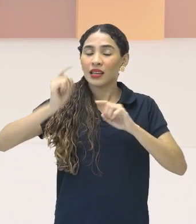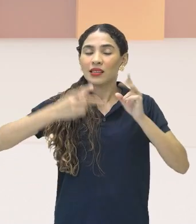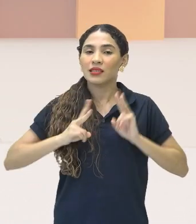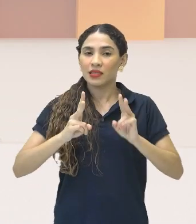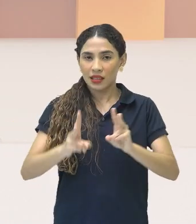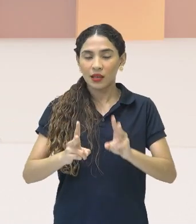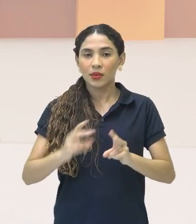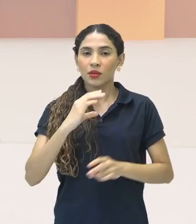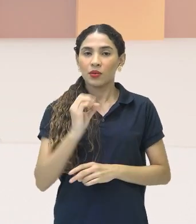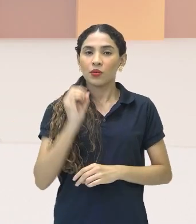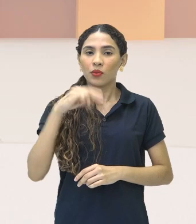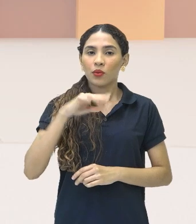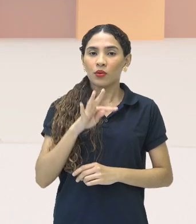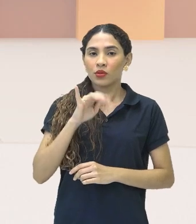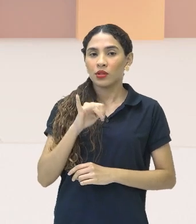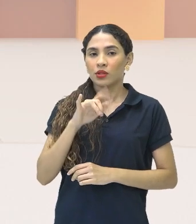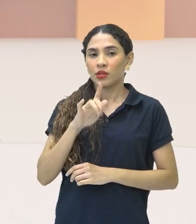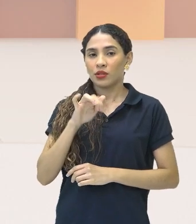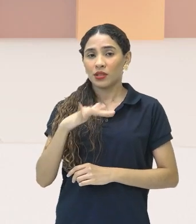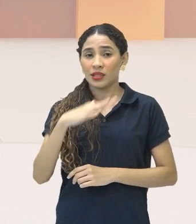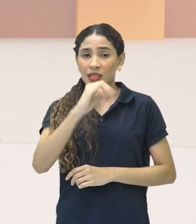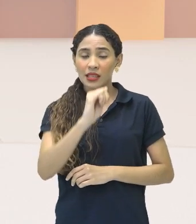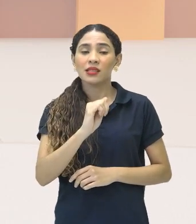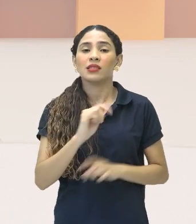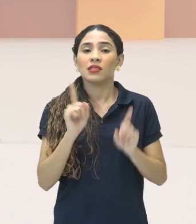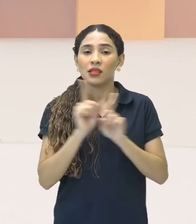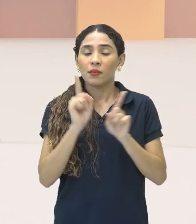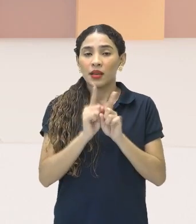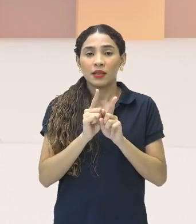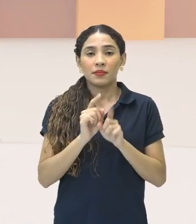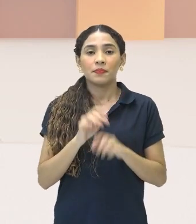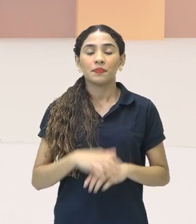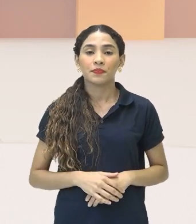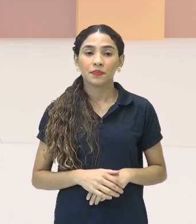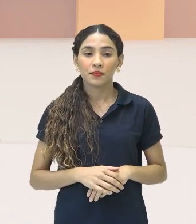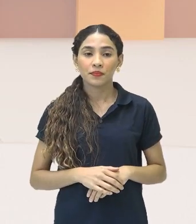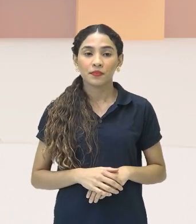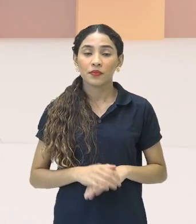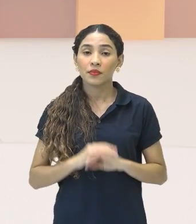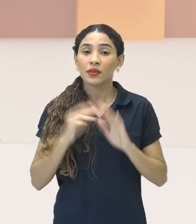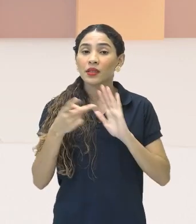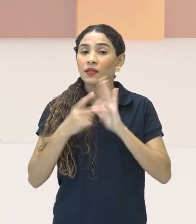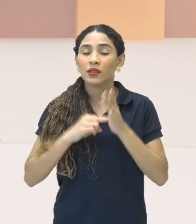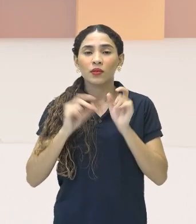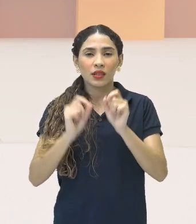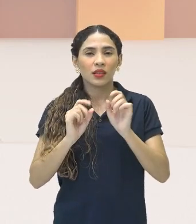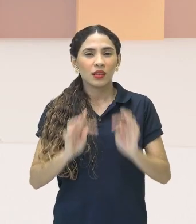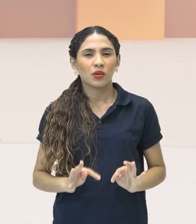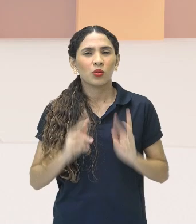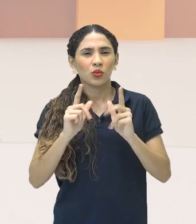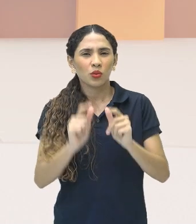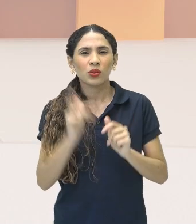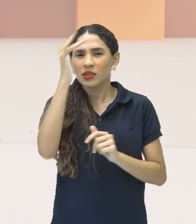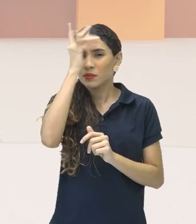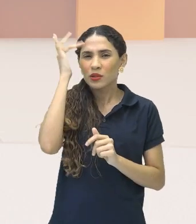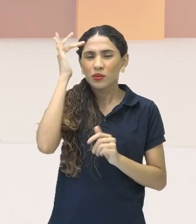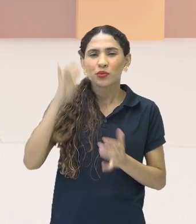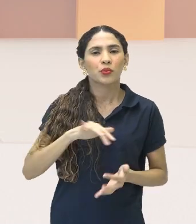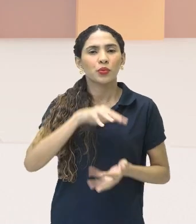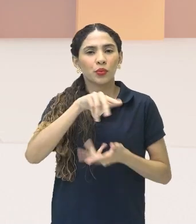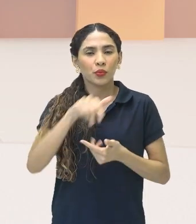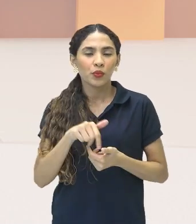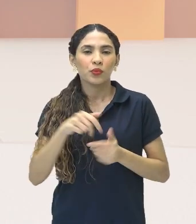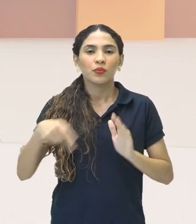essa contingência, esses determinismos que estão aí. Ou seja, todos os indivíduos